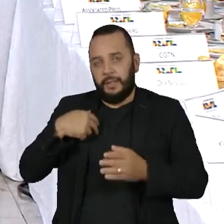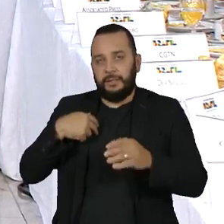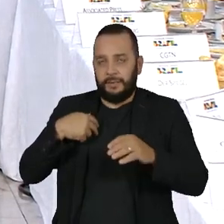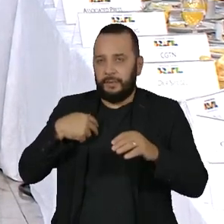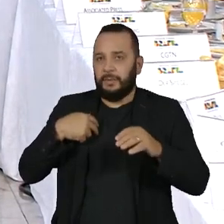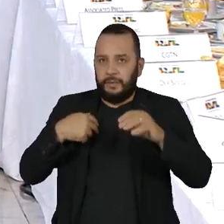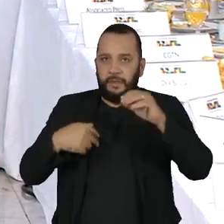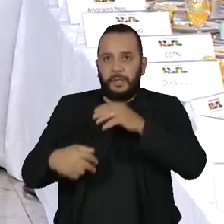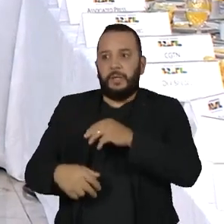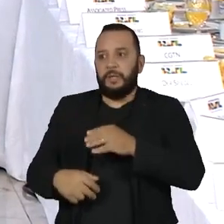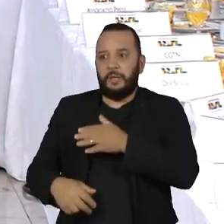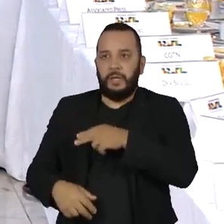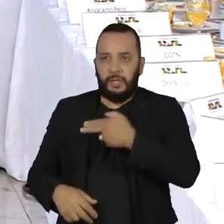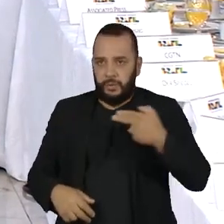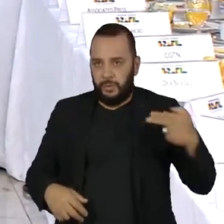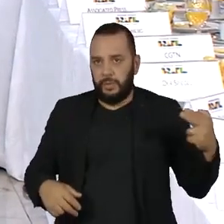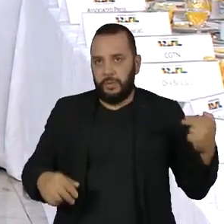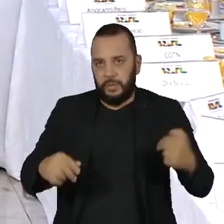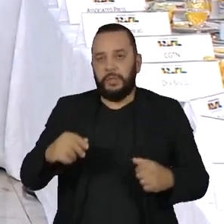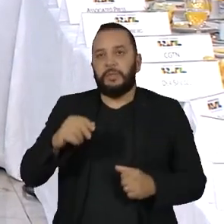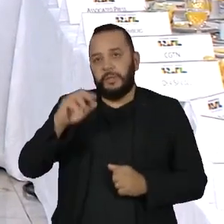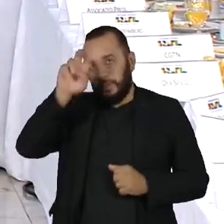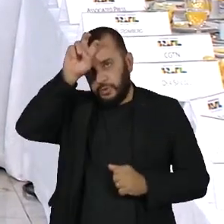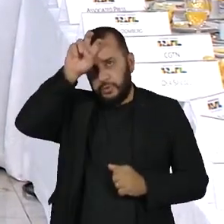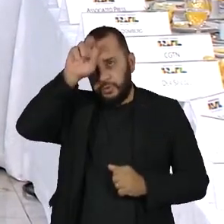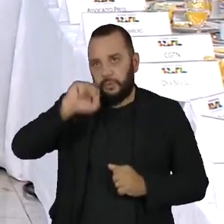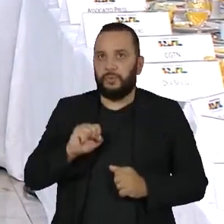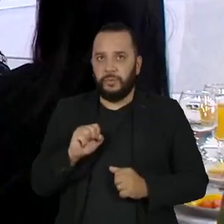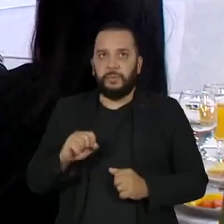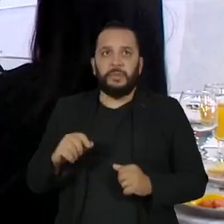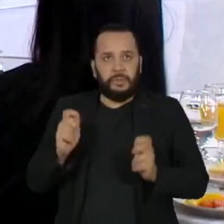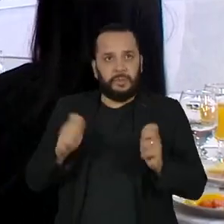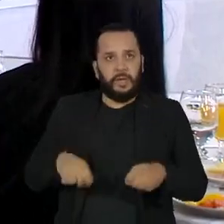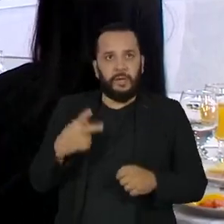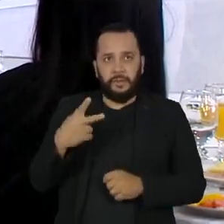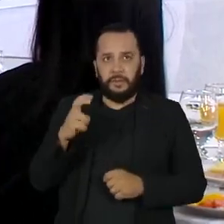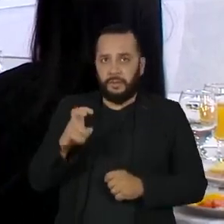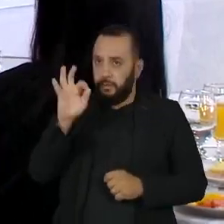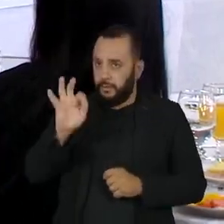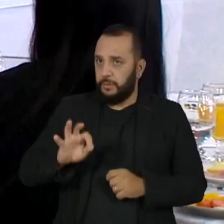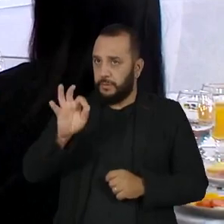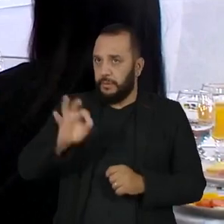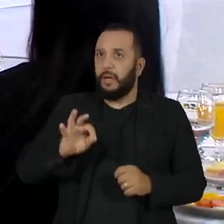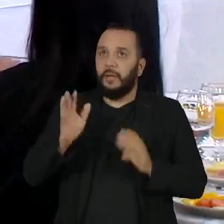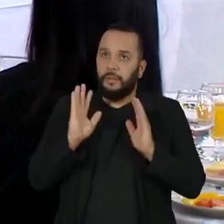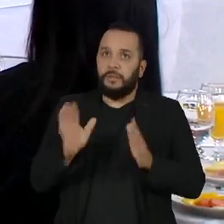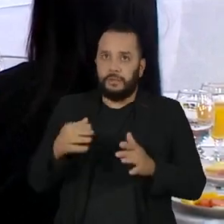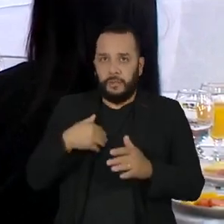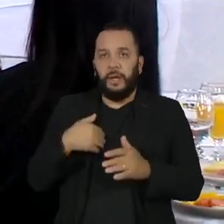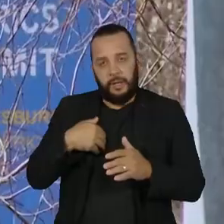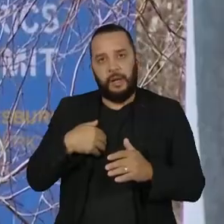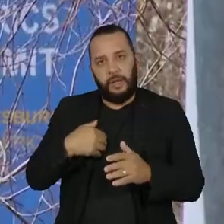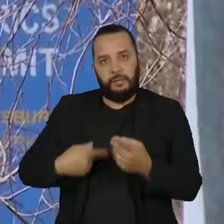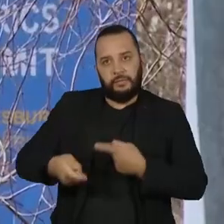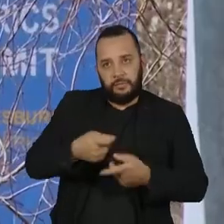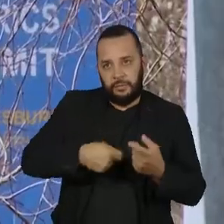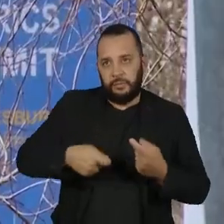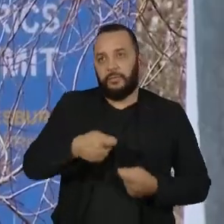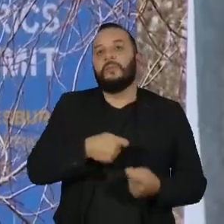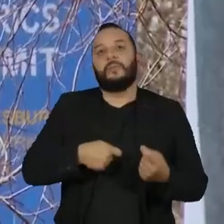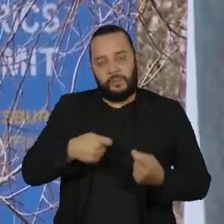com a atual formação o bloco representa mais de 25% de toda a atividade comercial global